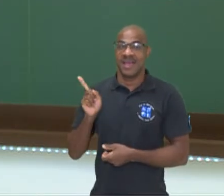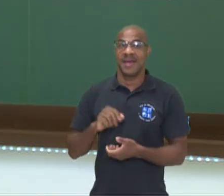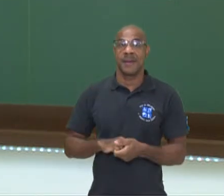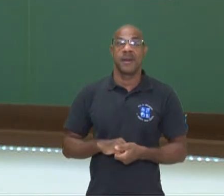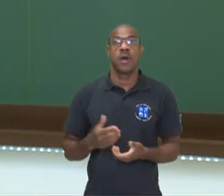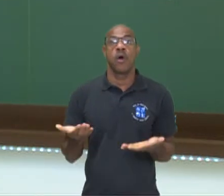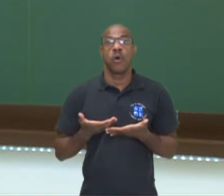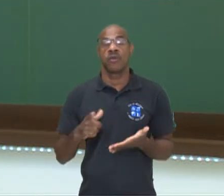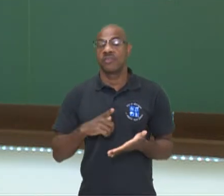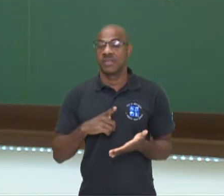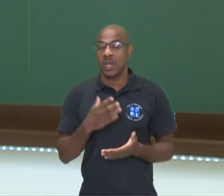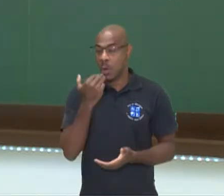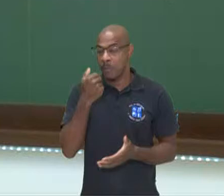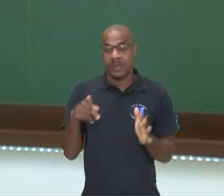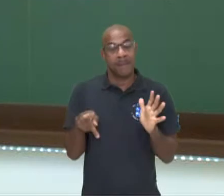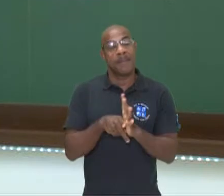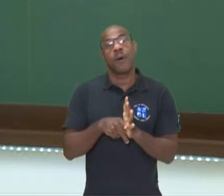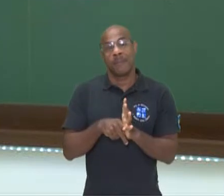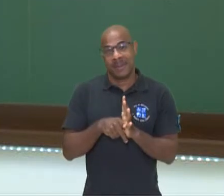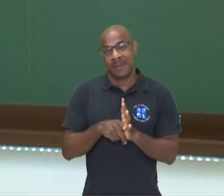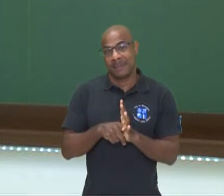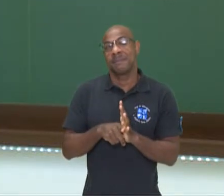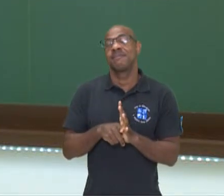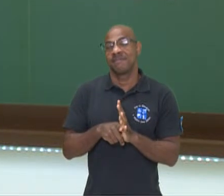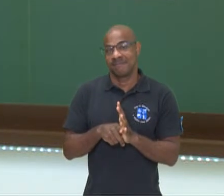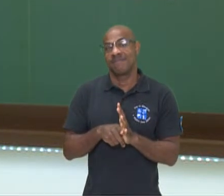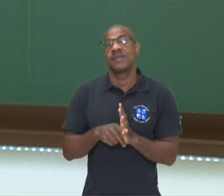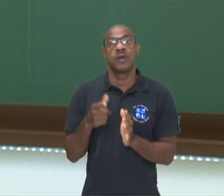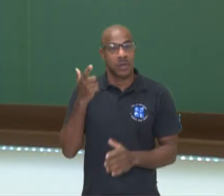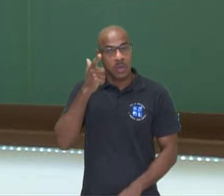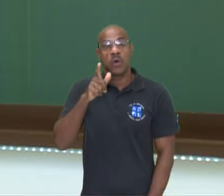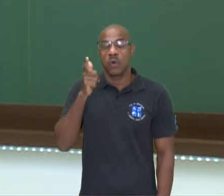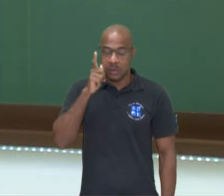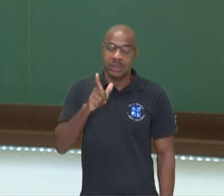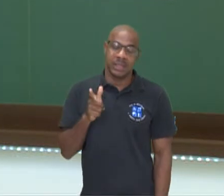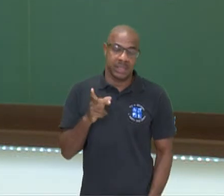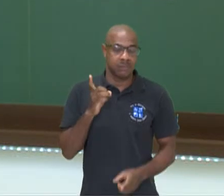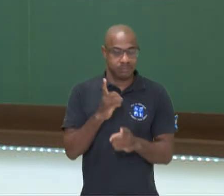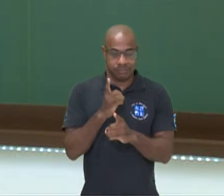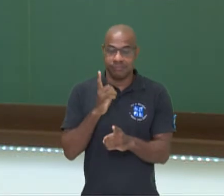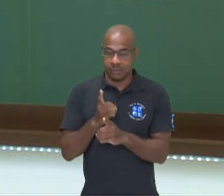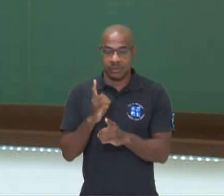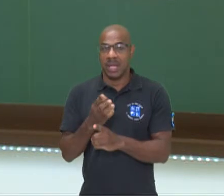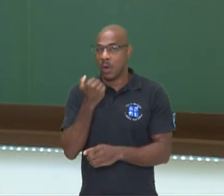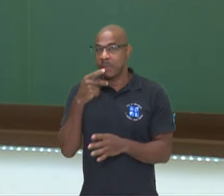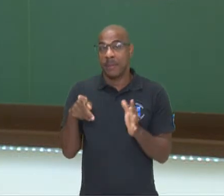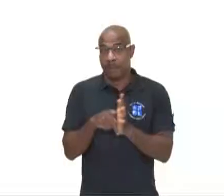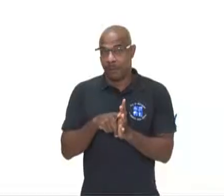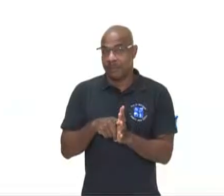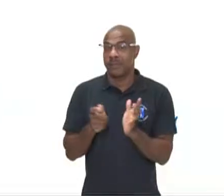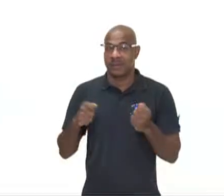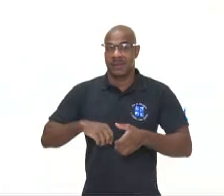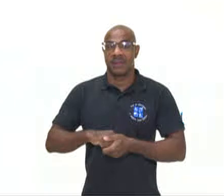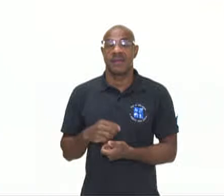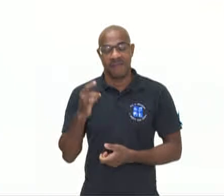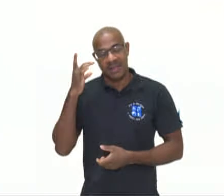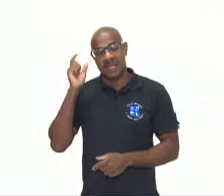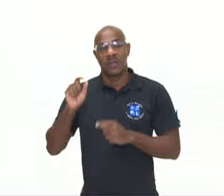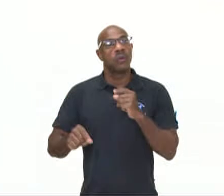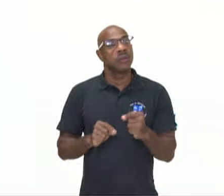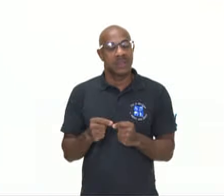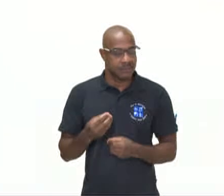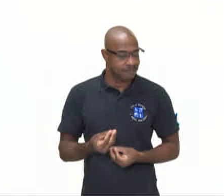até ração específica para ela, gente. Você consegue encontrar ração específica no mercado para comprar. O que facilita na